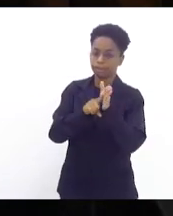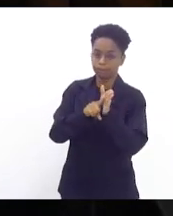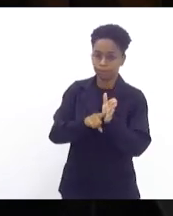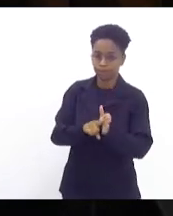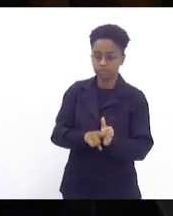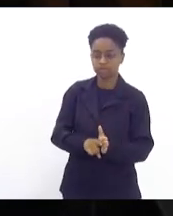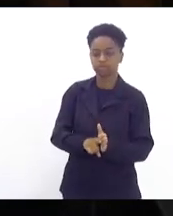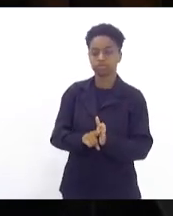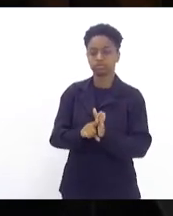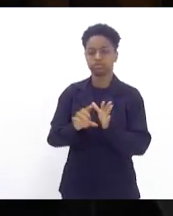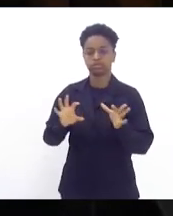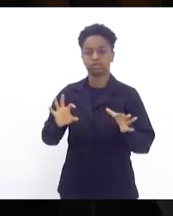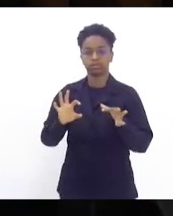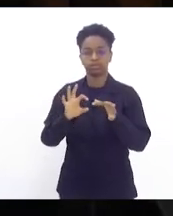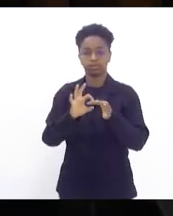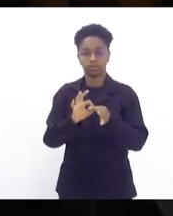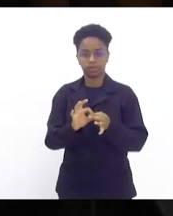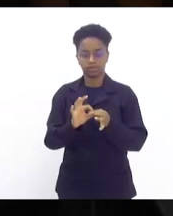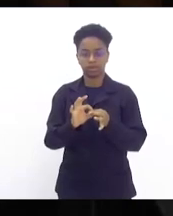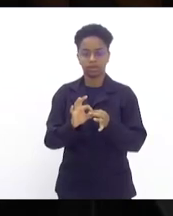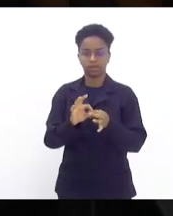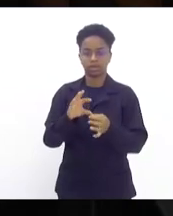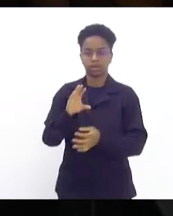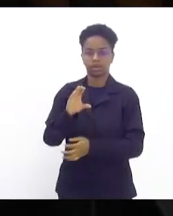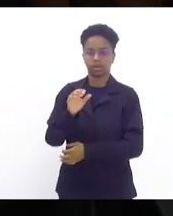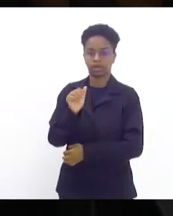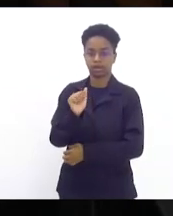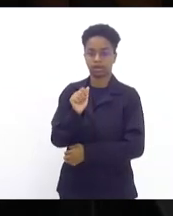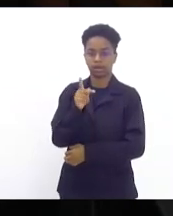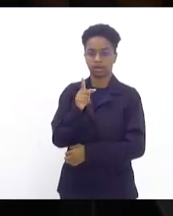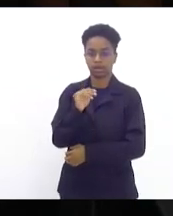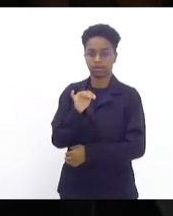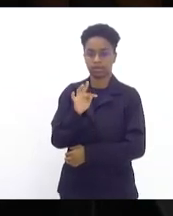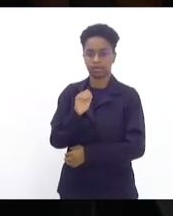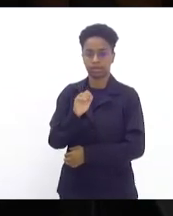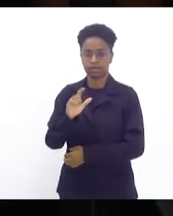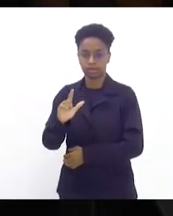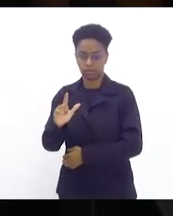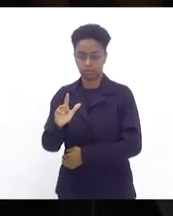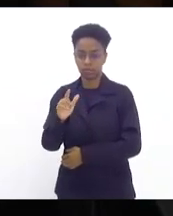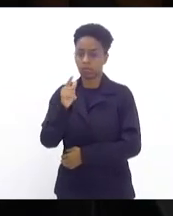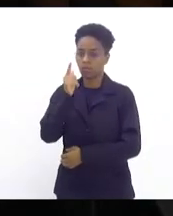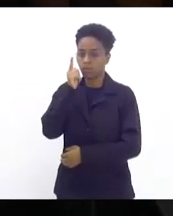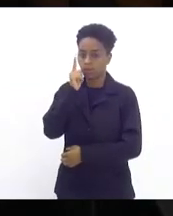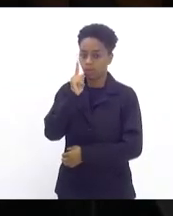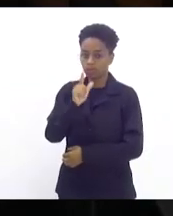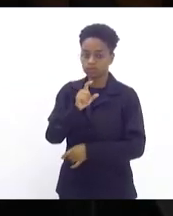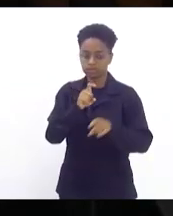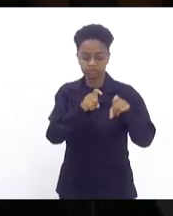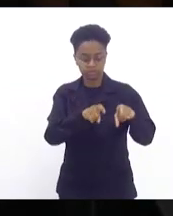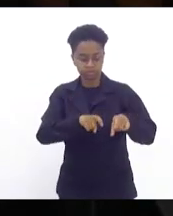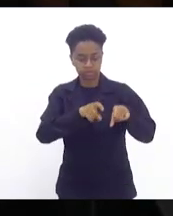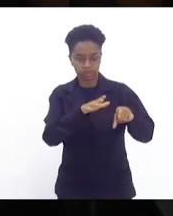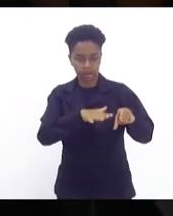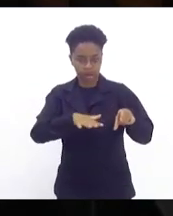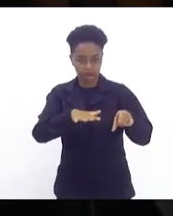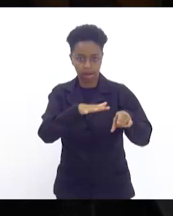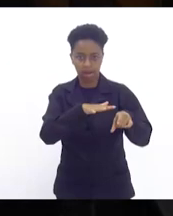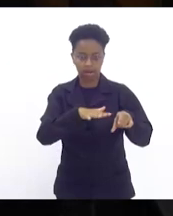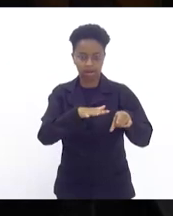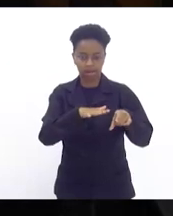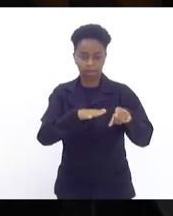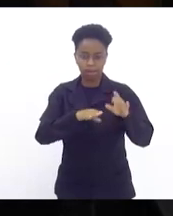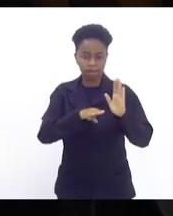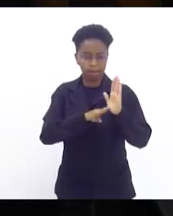associado ao capital um levou agropecuária de